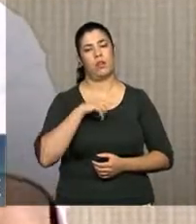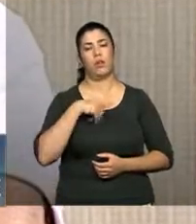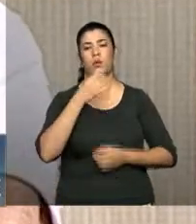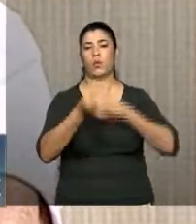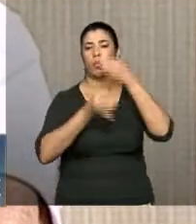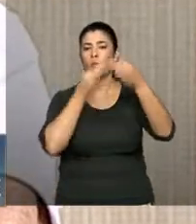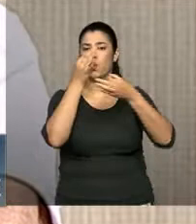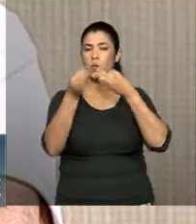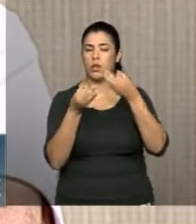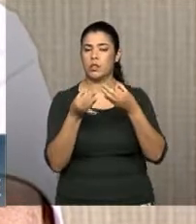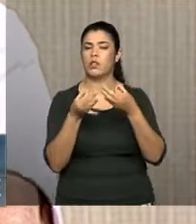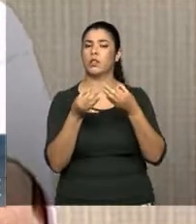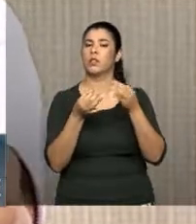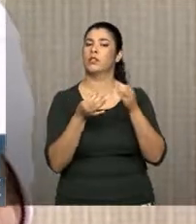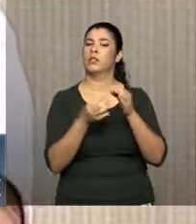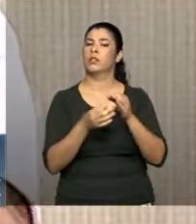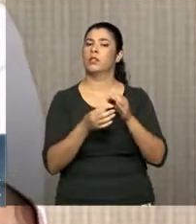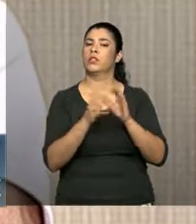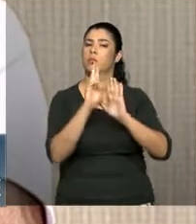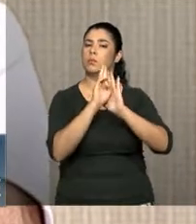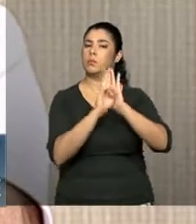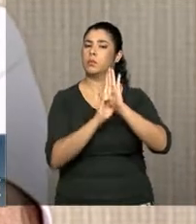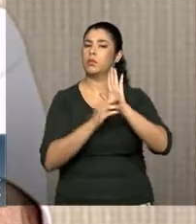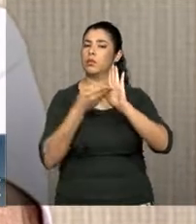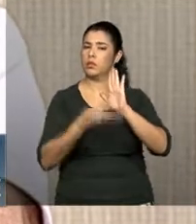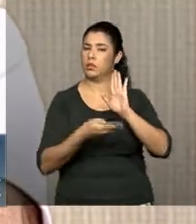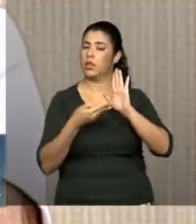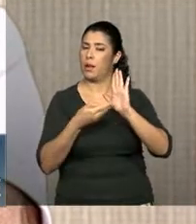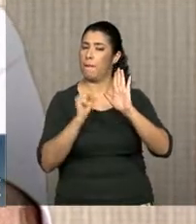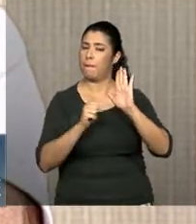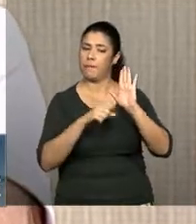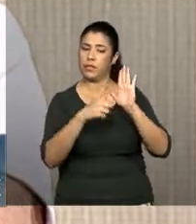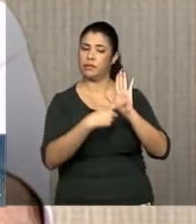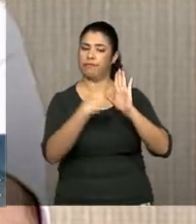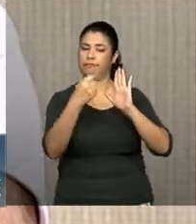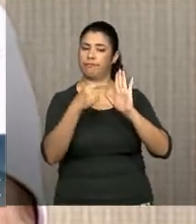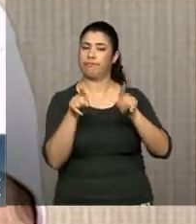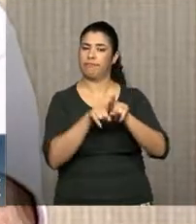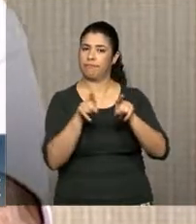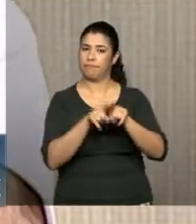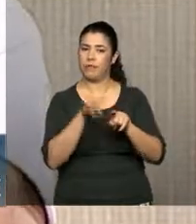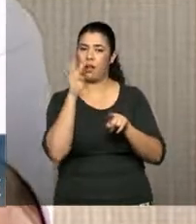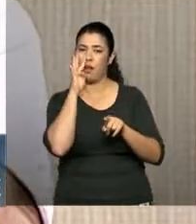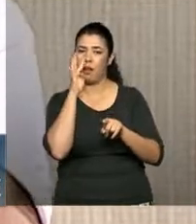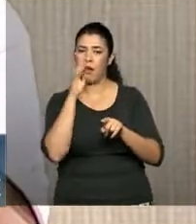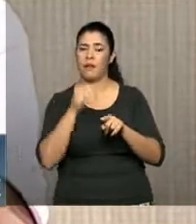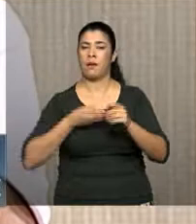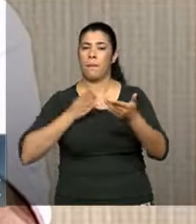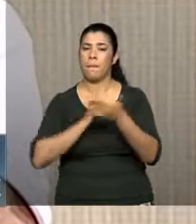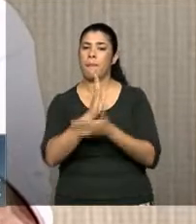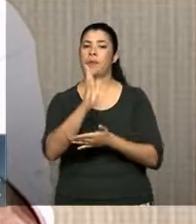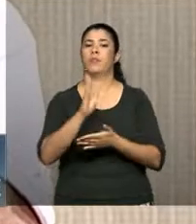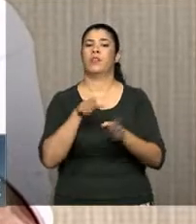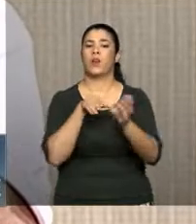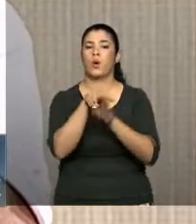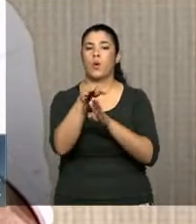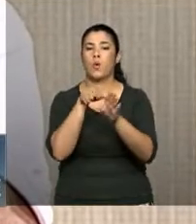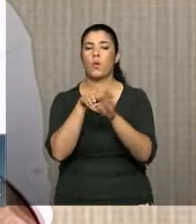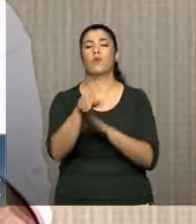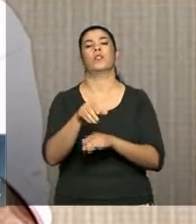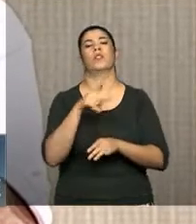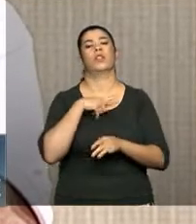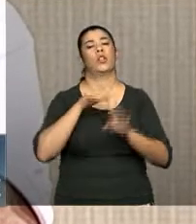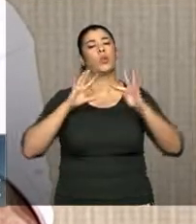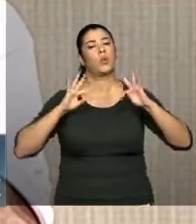recomendação que o conanda possa apreciar e se for possível aprovar uma recomendação a ser encaminhada a